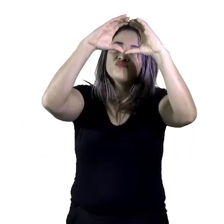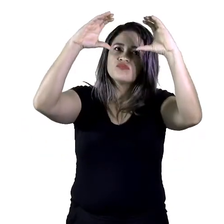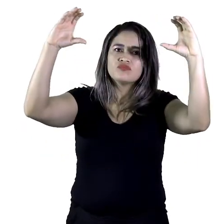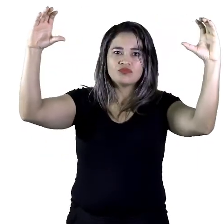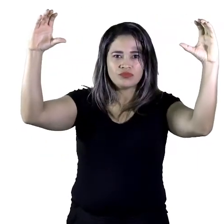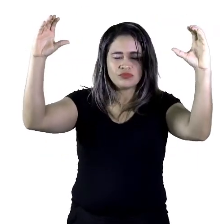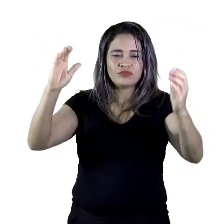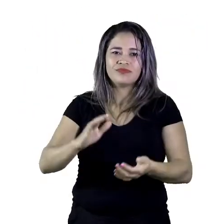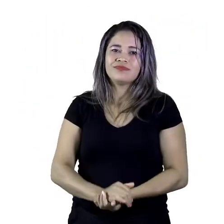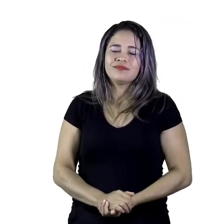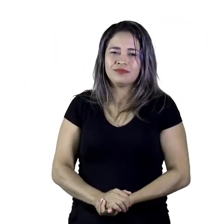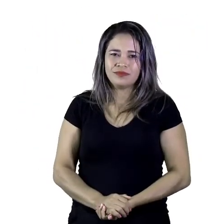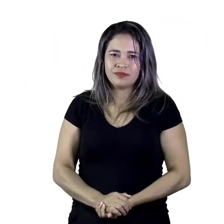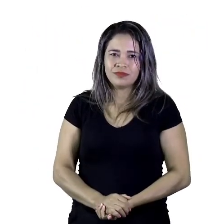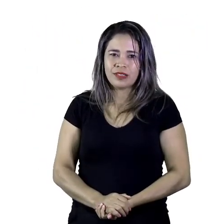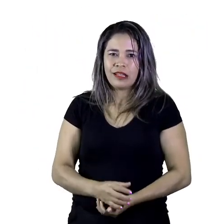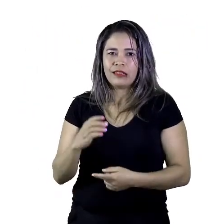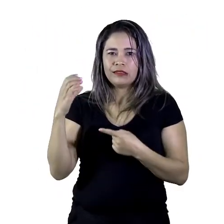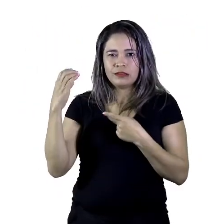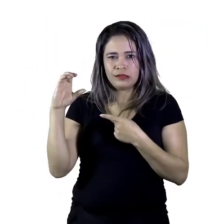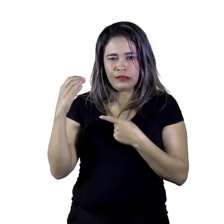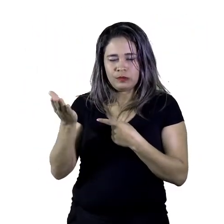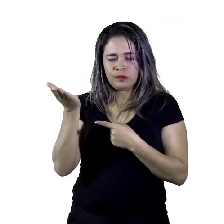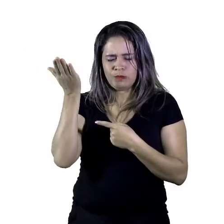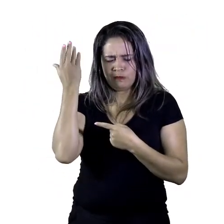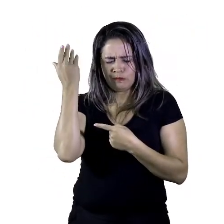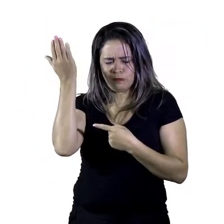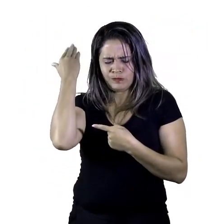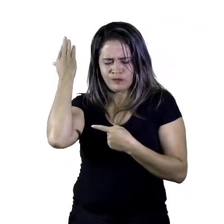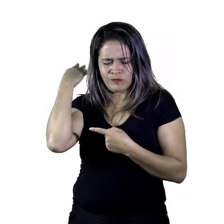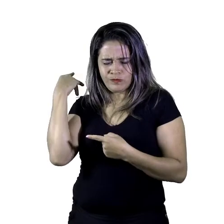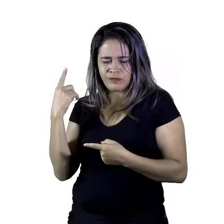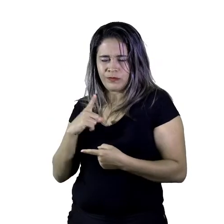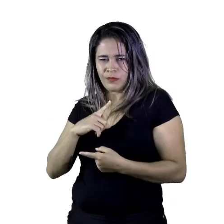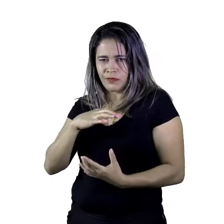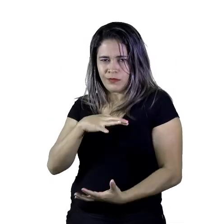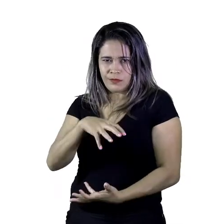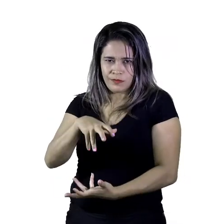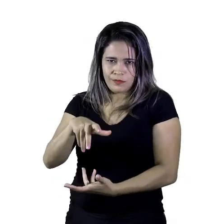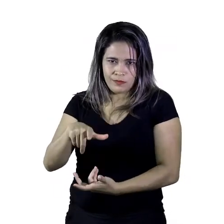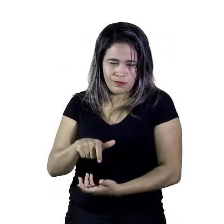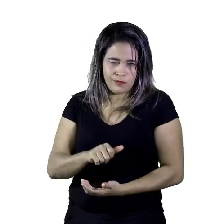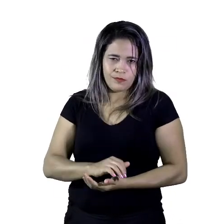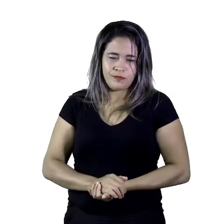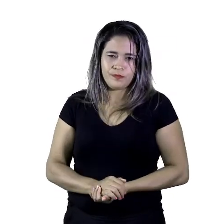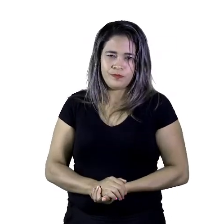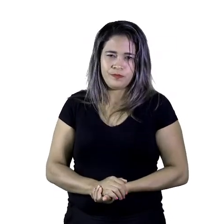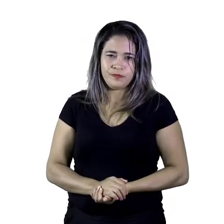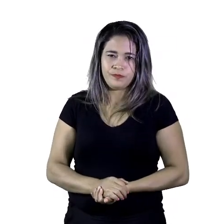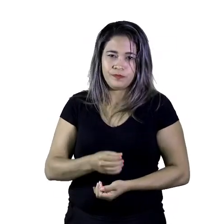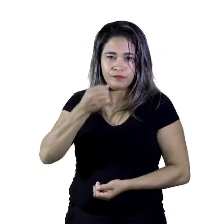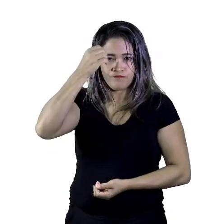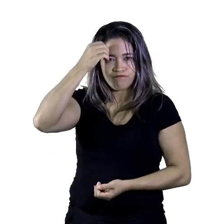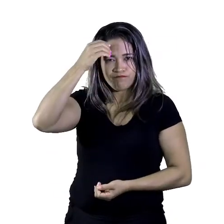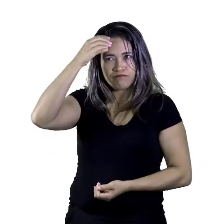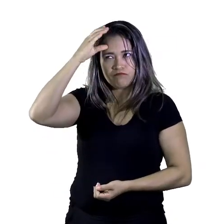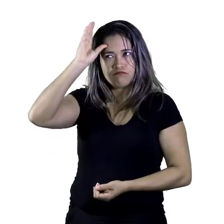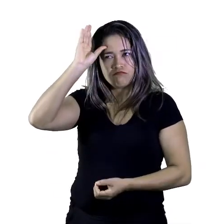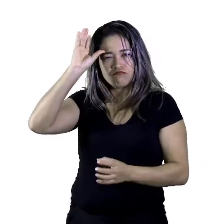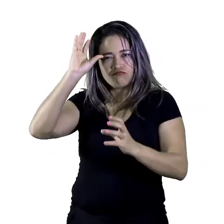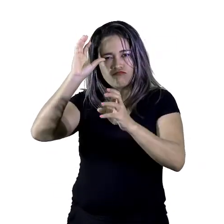universo. Então, ela é uma das ciências mais antigas que existem no mundo, e ela tem conhecimentos